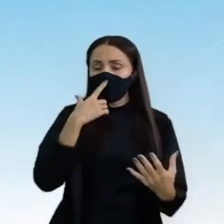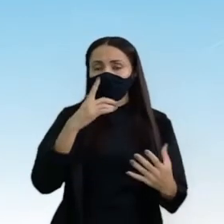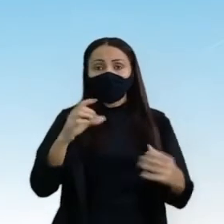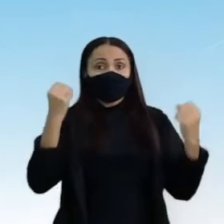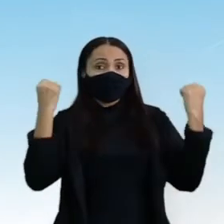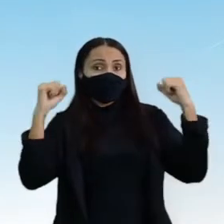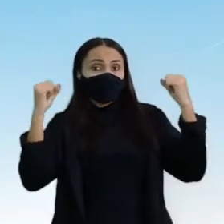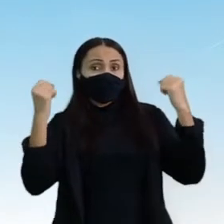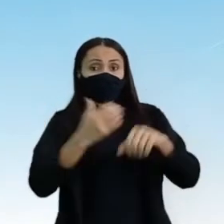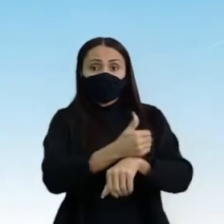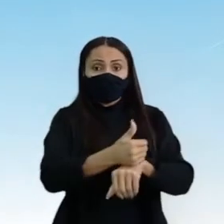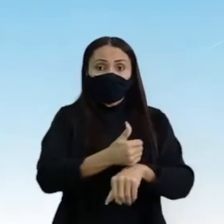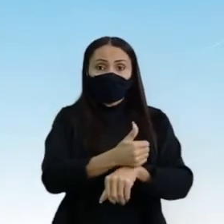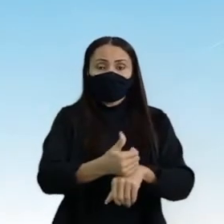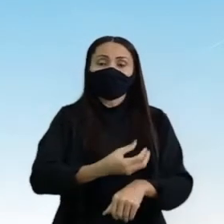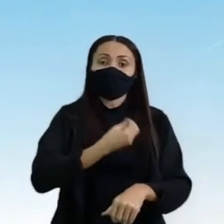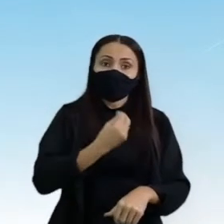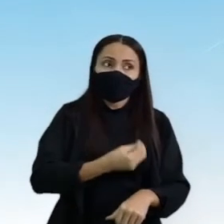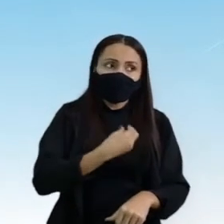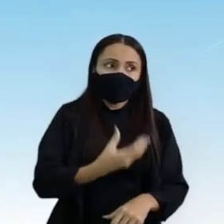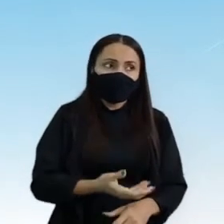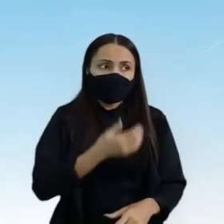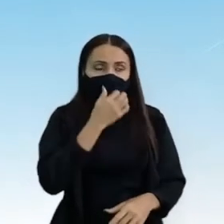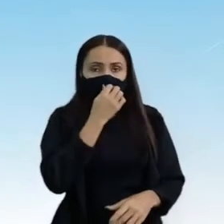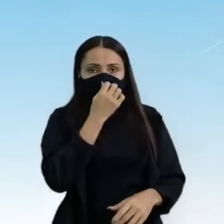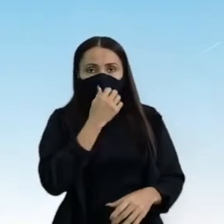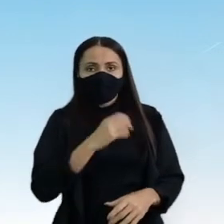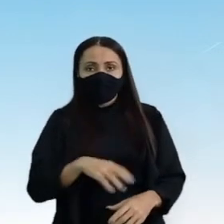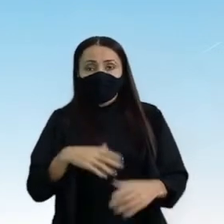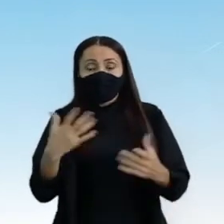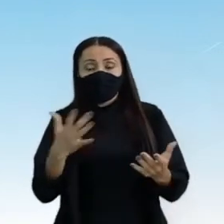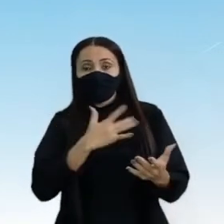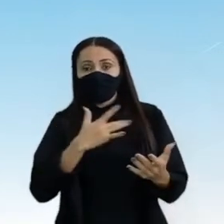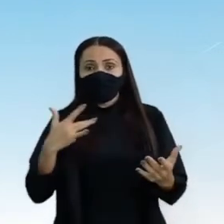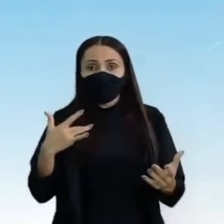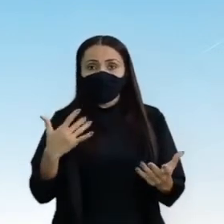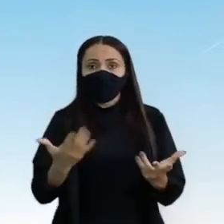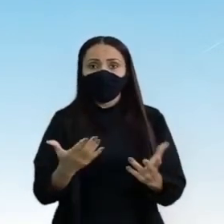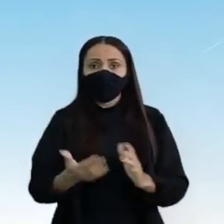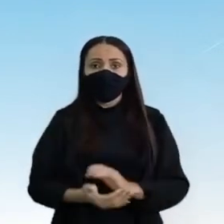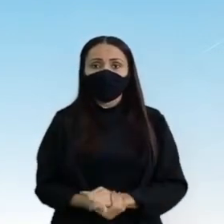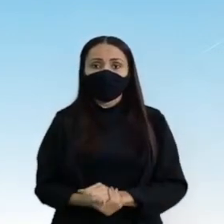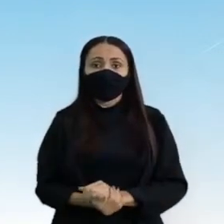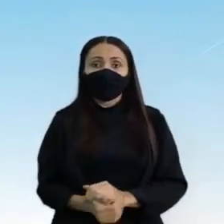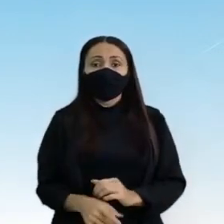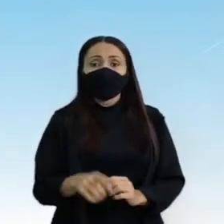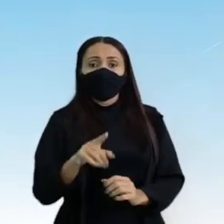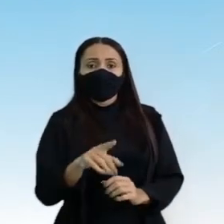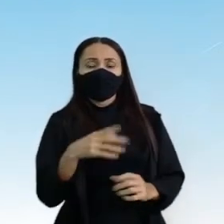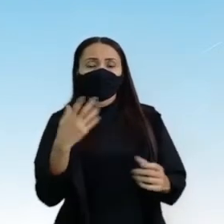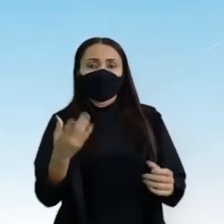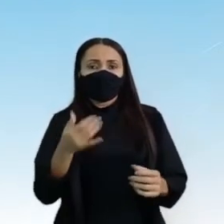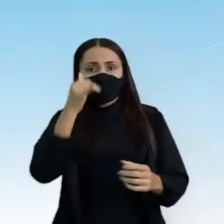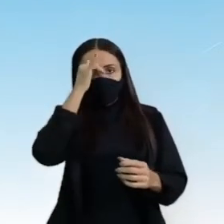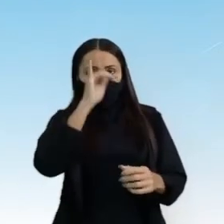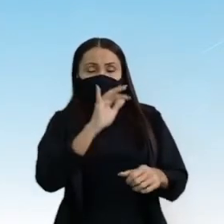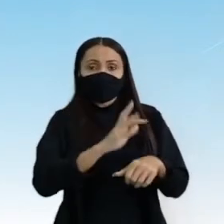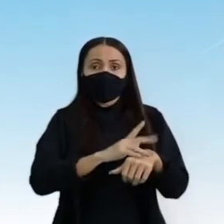física é qualidade de vida. É a questão da saúde. É você prevenir